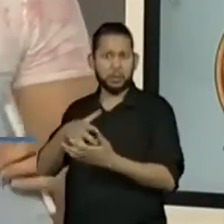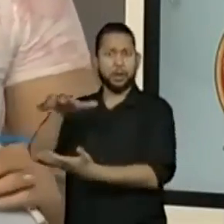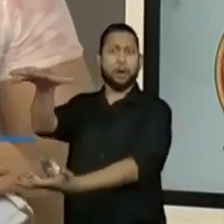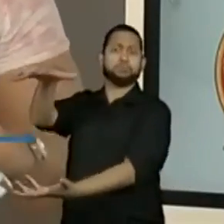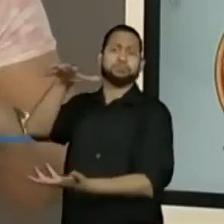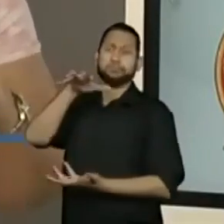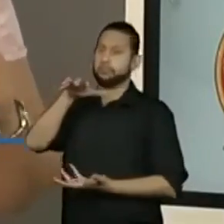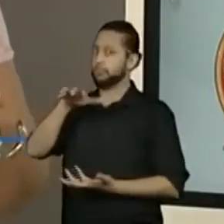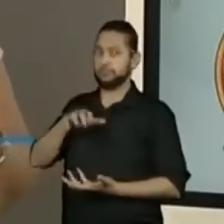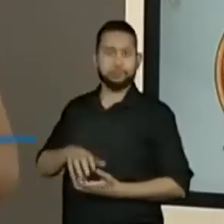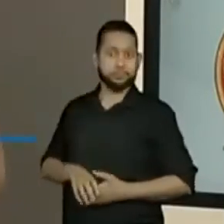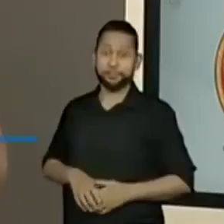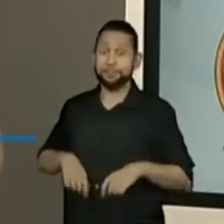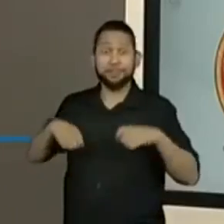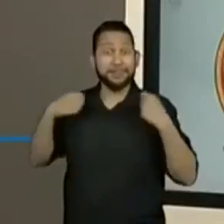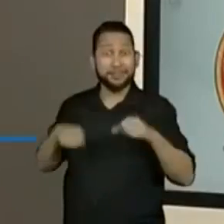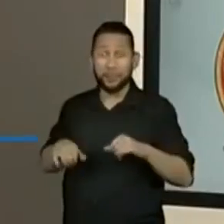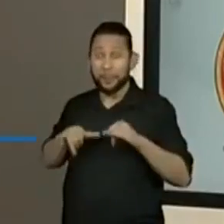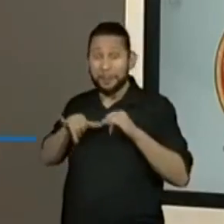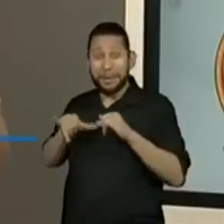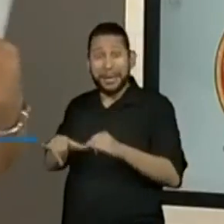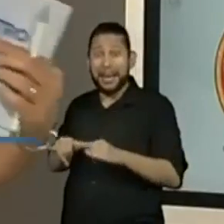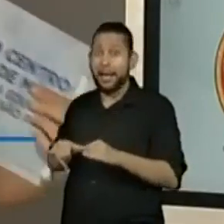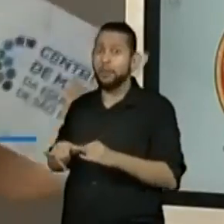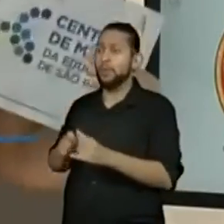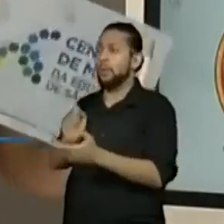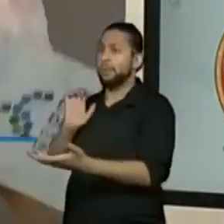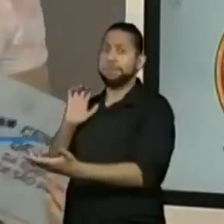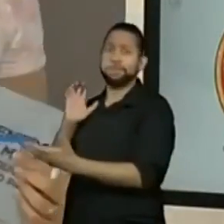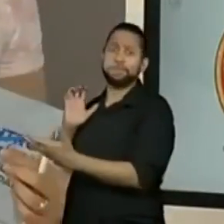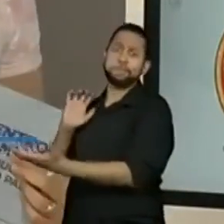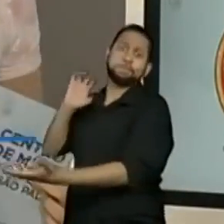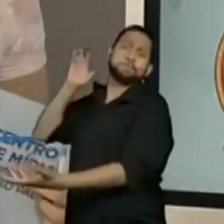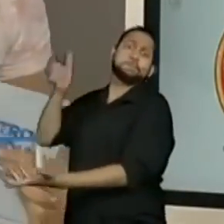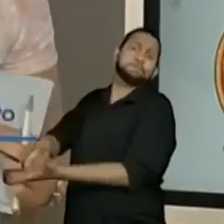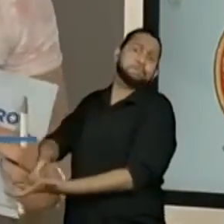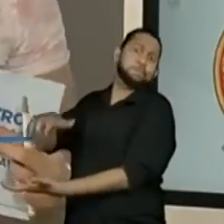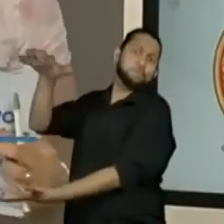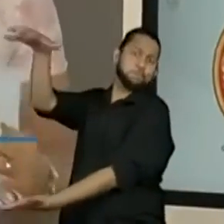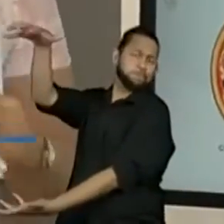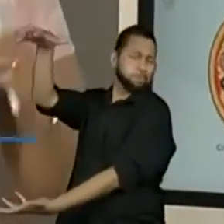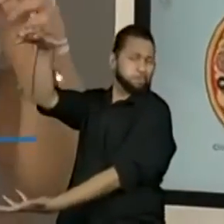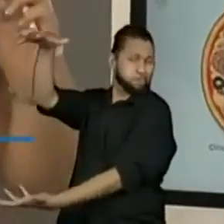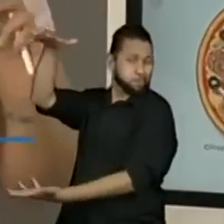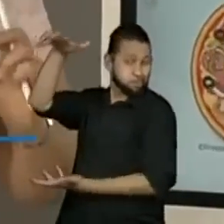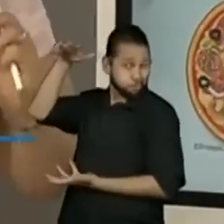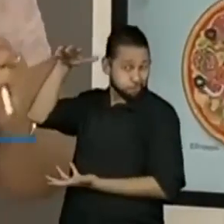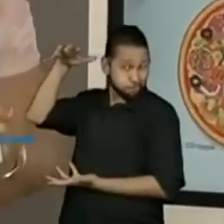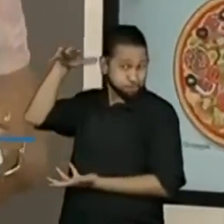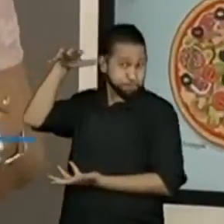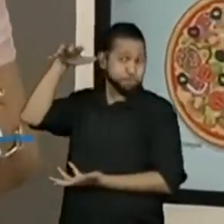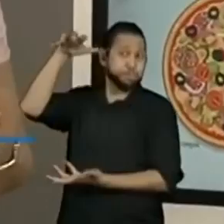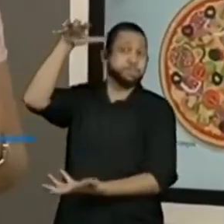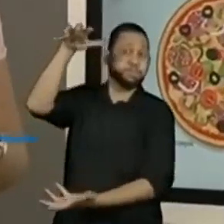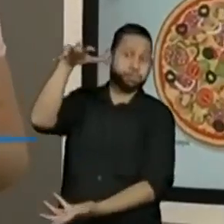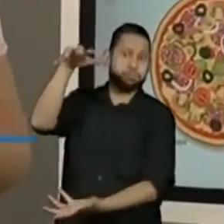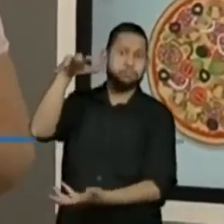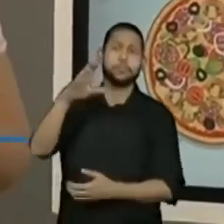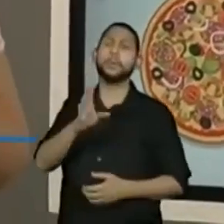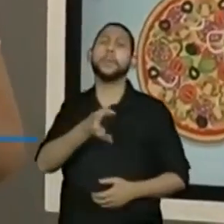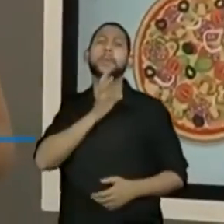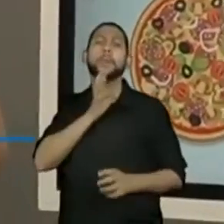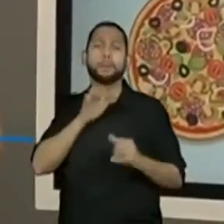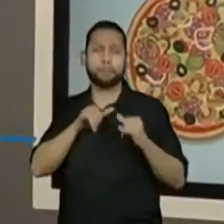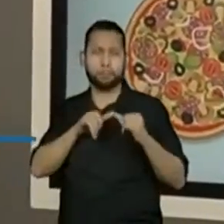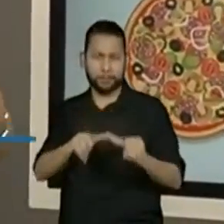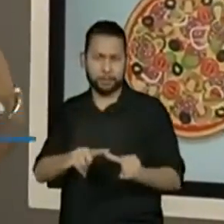tem que ser o supermercado específico onde a gente compra grandes quantidades de produto vocês sabem o nome